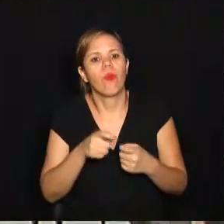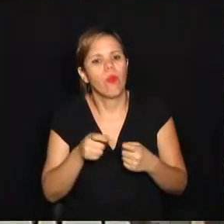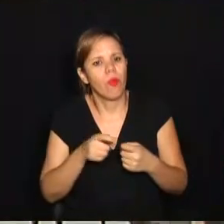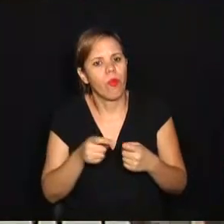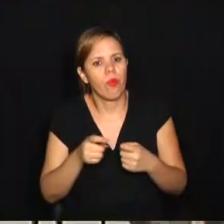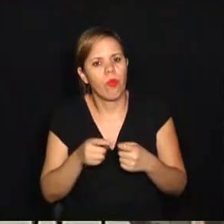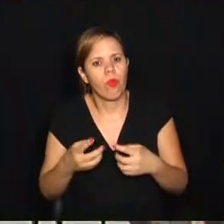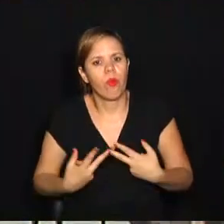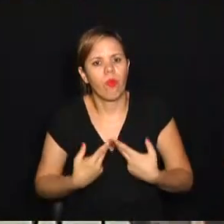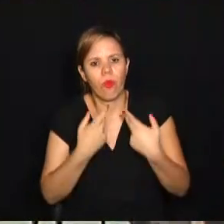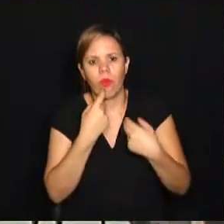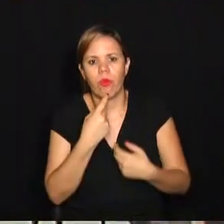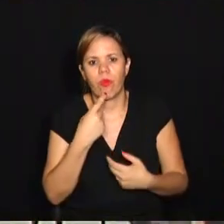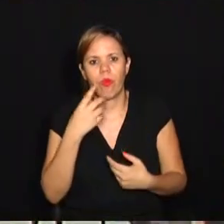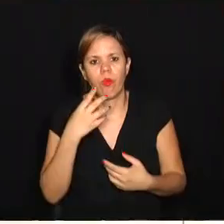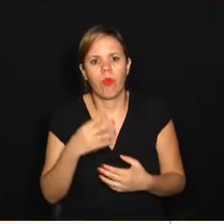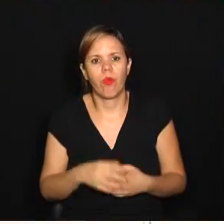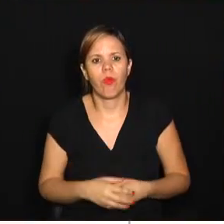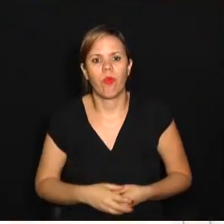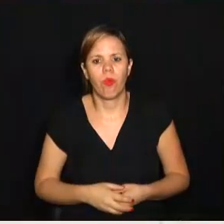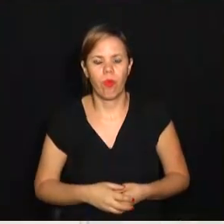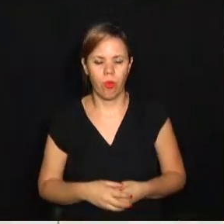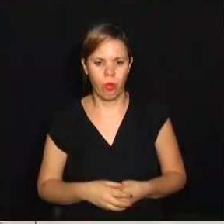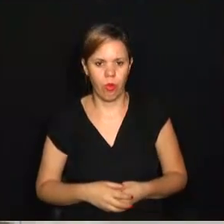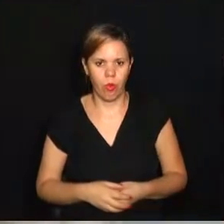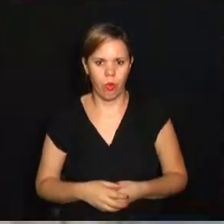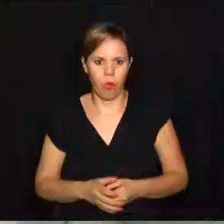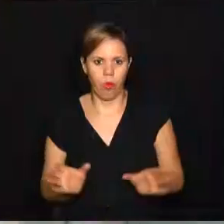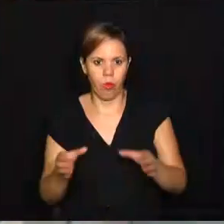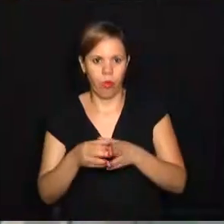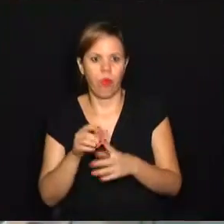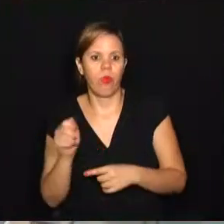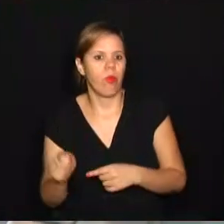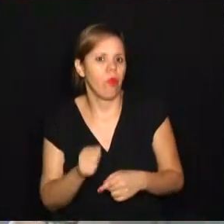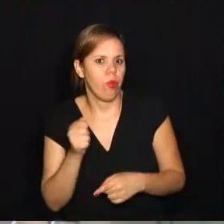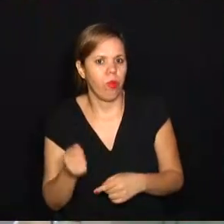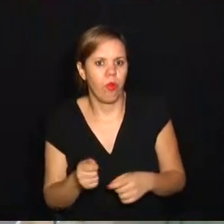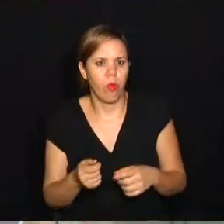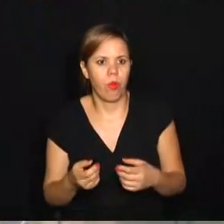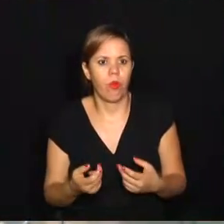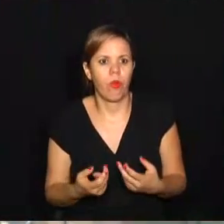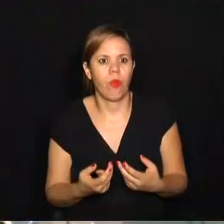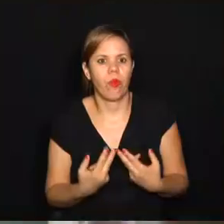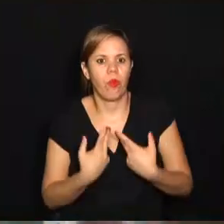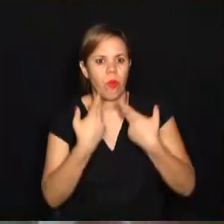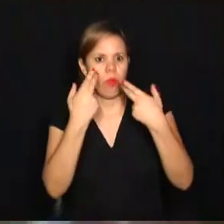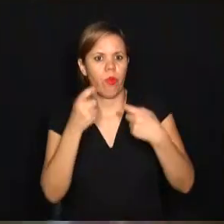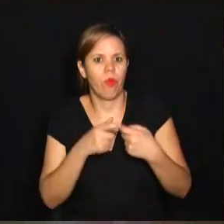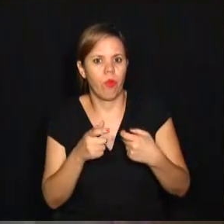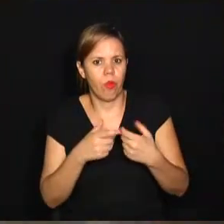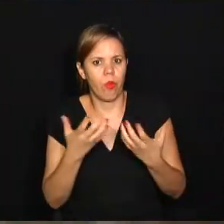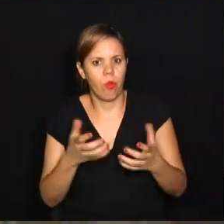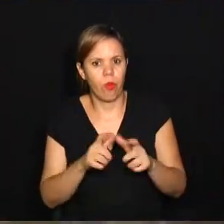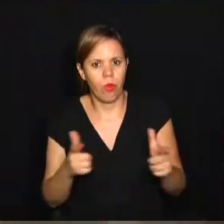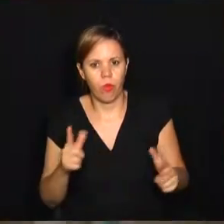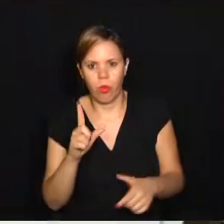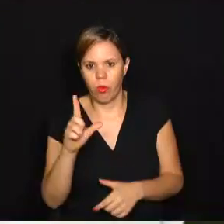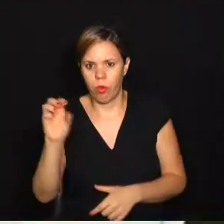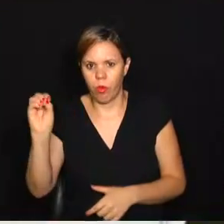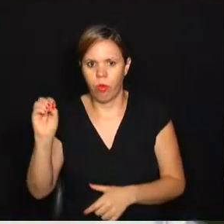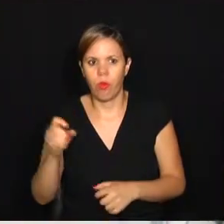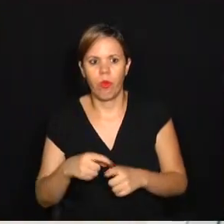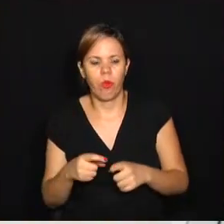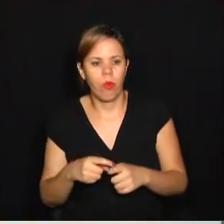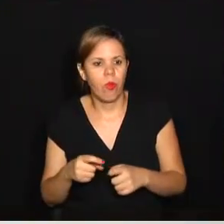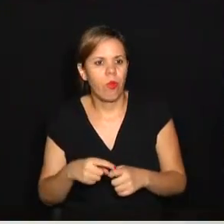de Campinas. Entenda o pedido. A Sociedade de Medicina e Cirurgia de Campinas quer estender por 10 anos aos